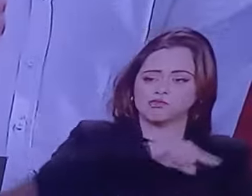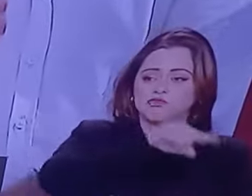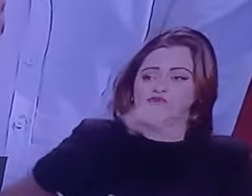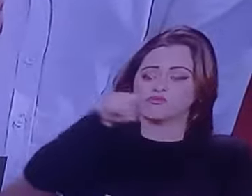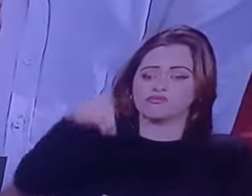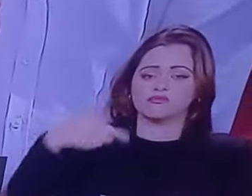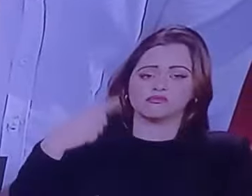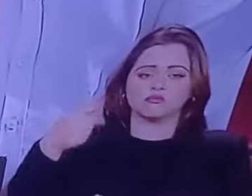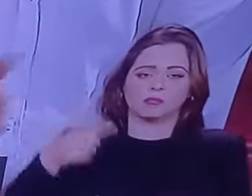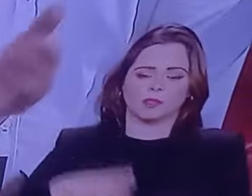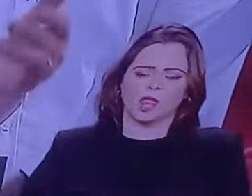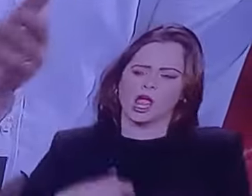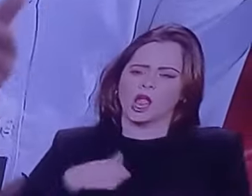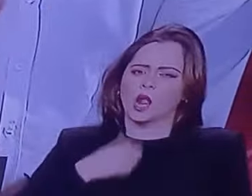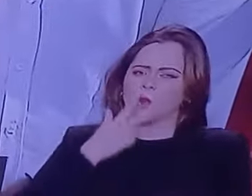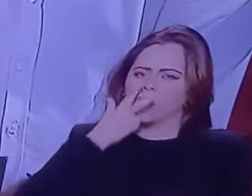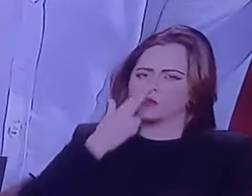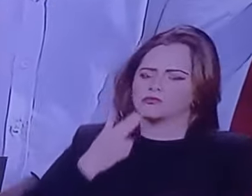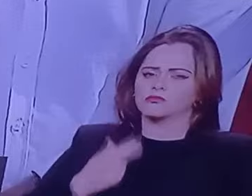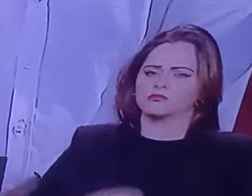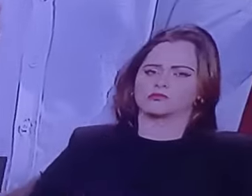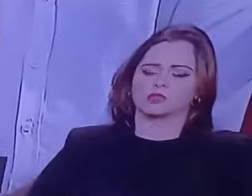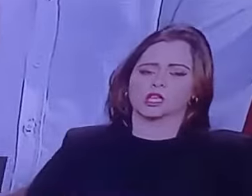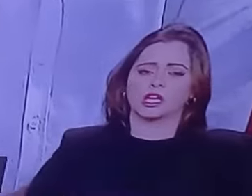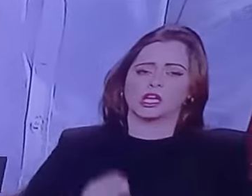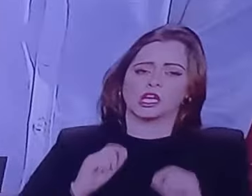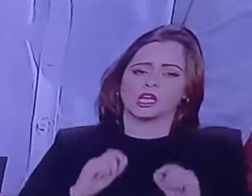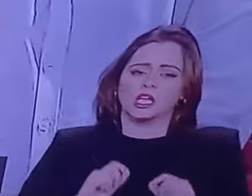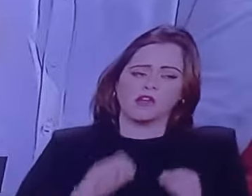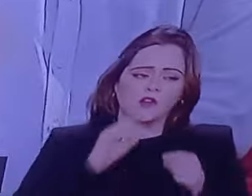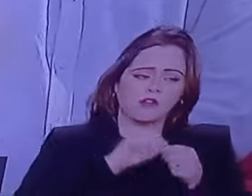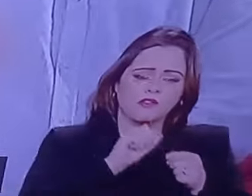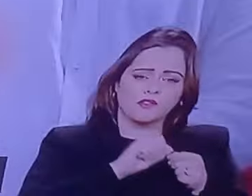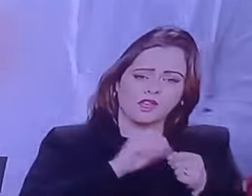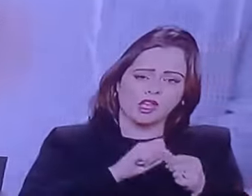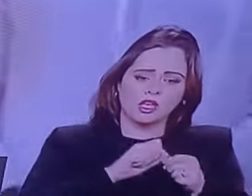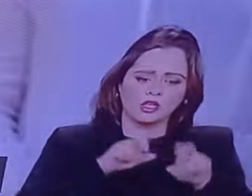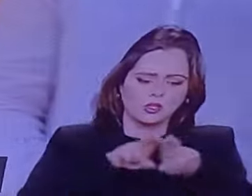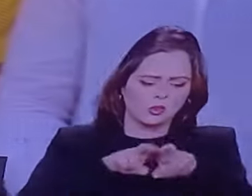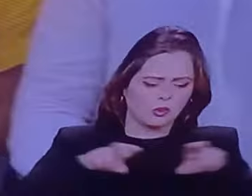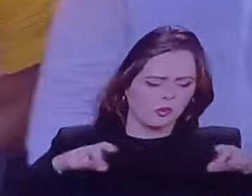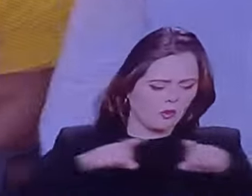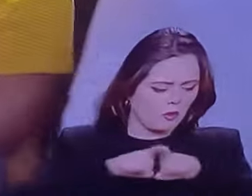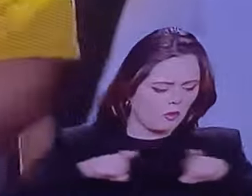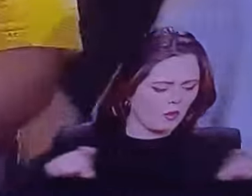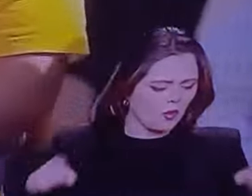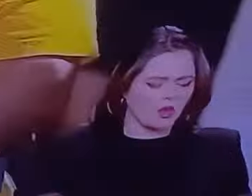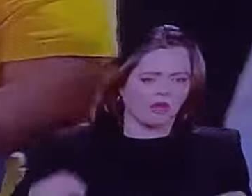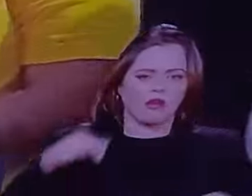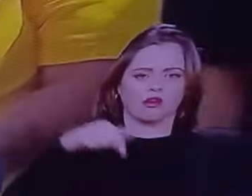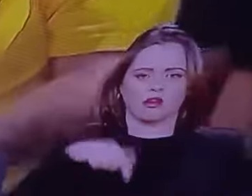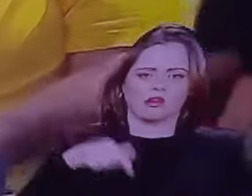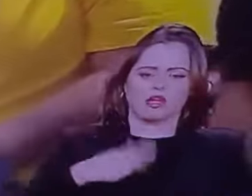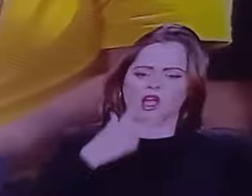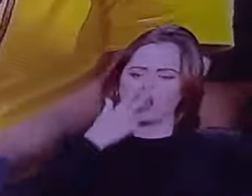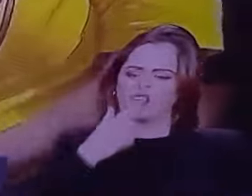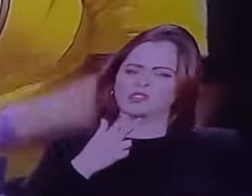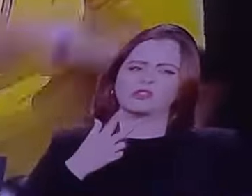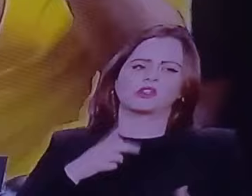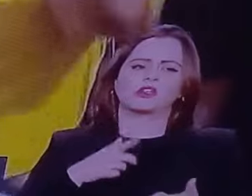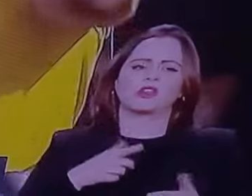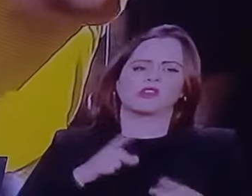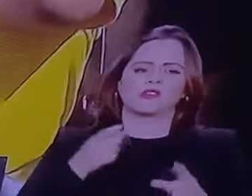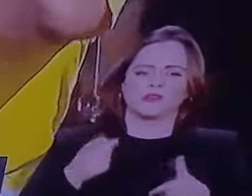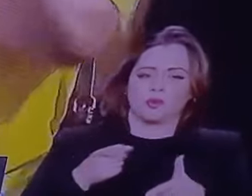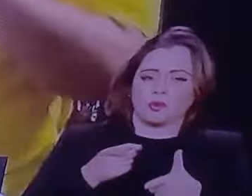Eu acho que quem fez esse palanque aqui, acho que estava em dívida